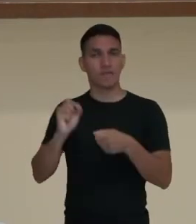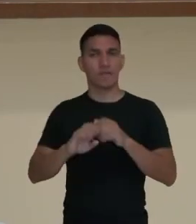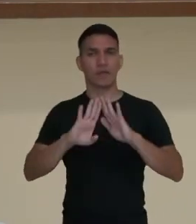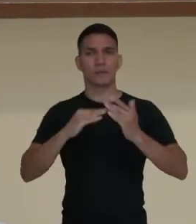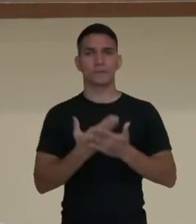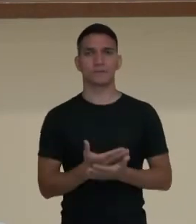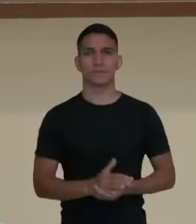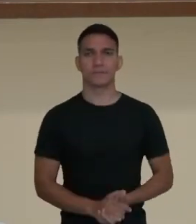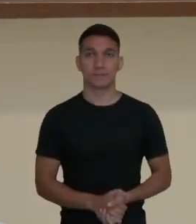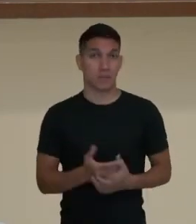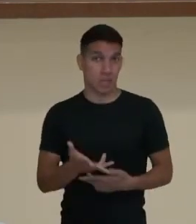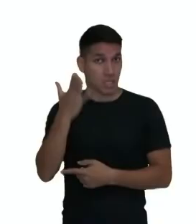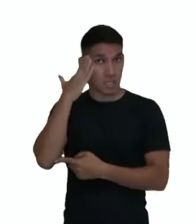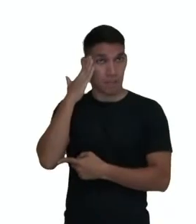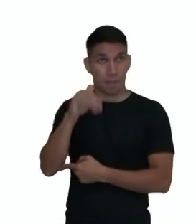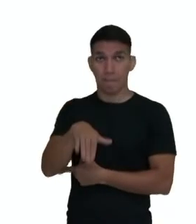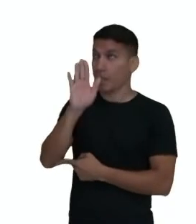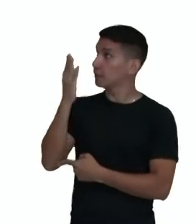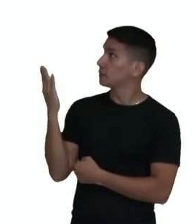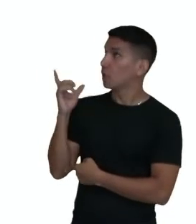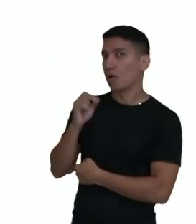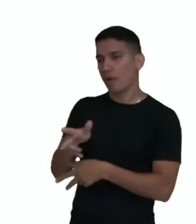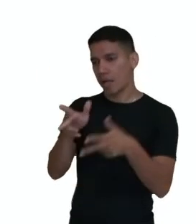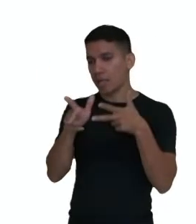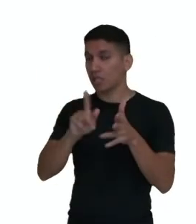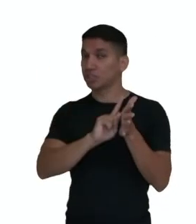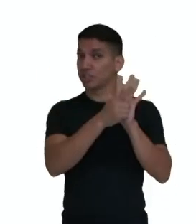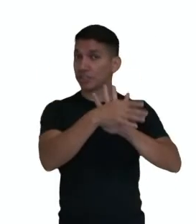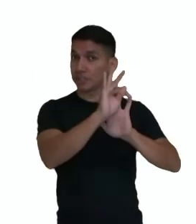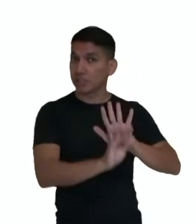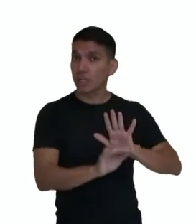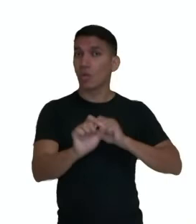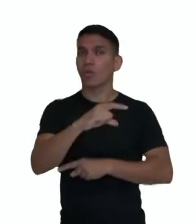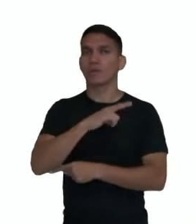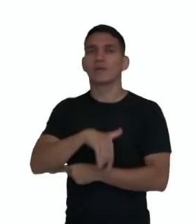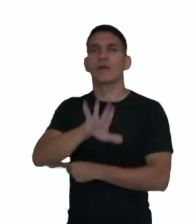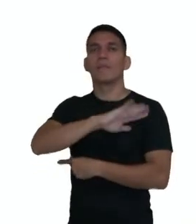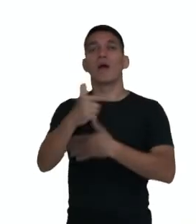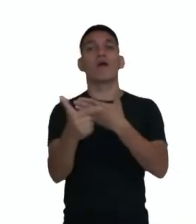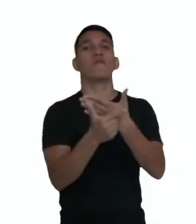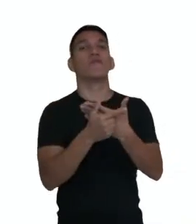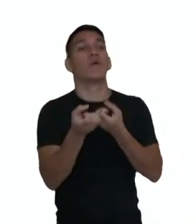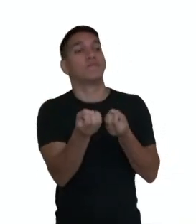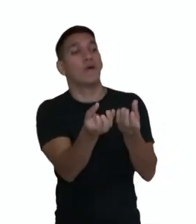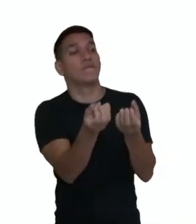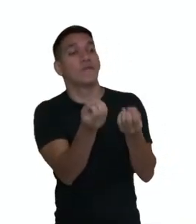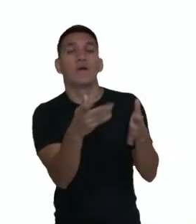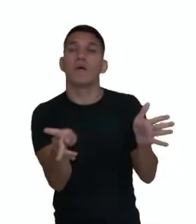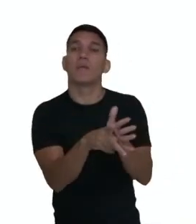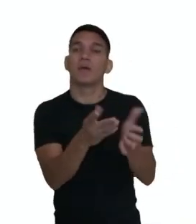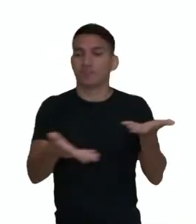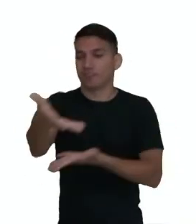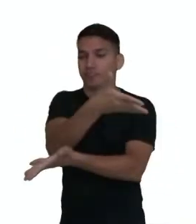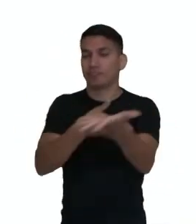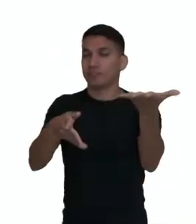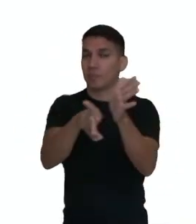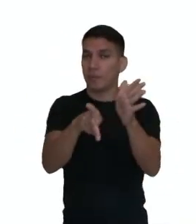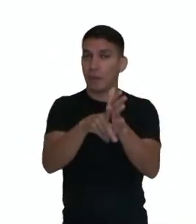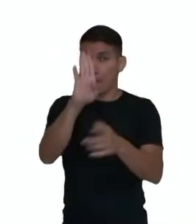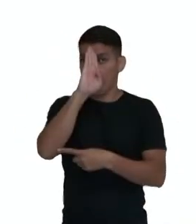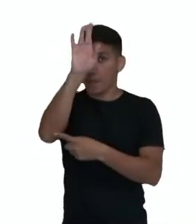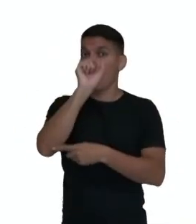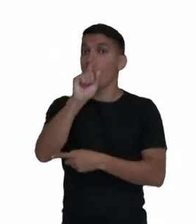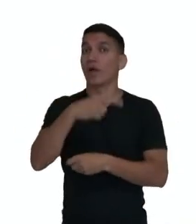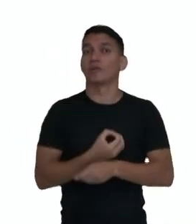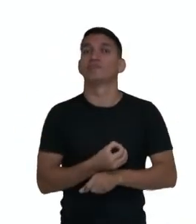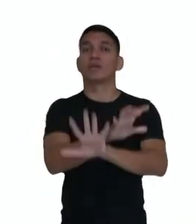escola. Para saber mais, entrevista é um dos gêneros textuais com a função informativa veiculado, sobretudo, pelos